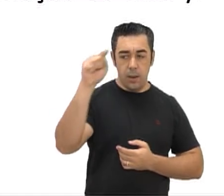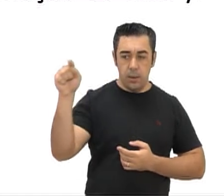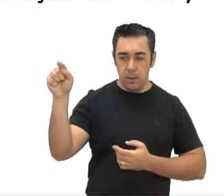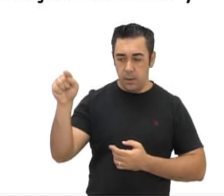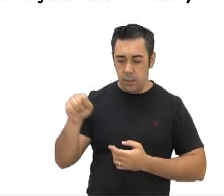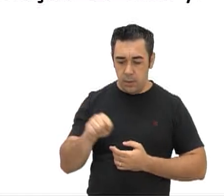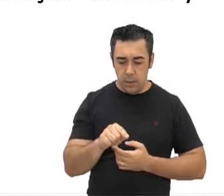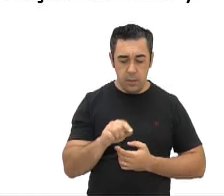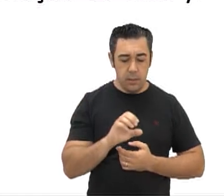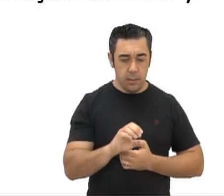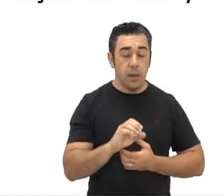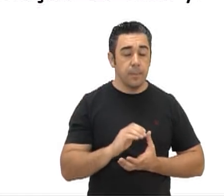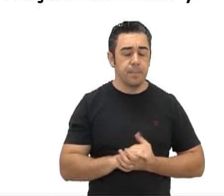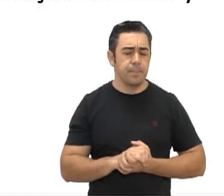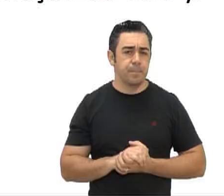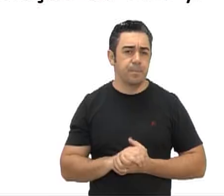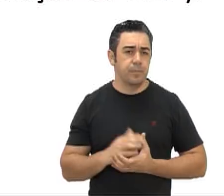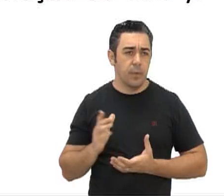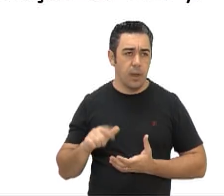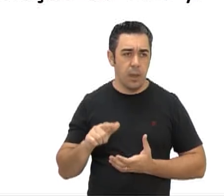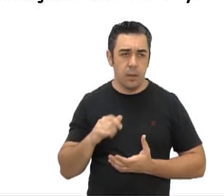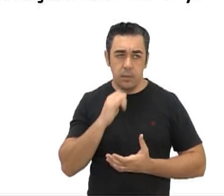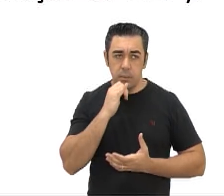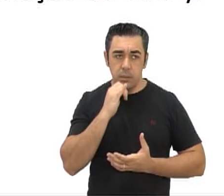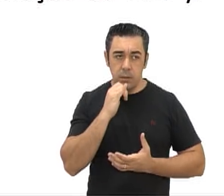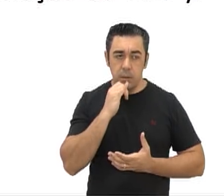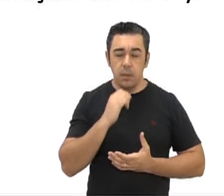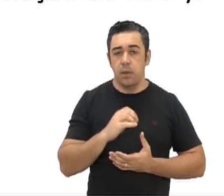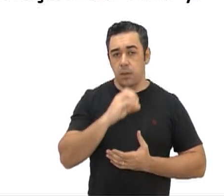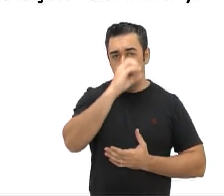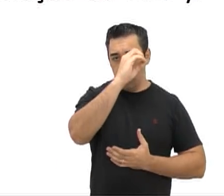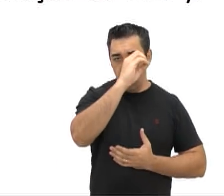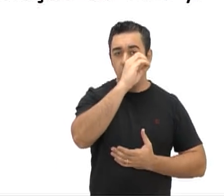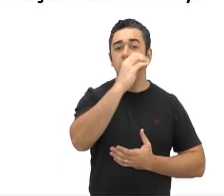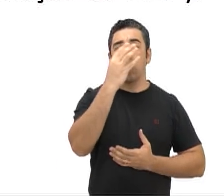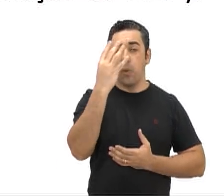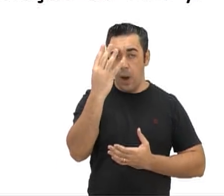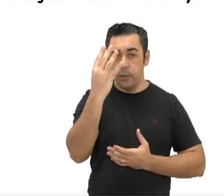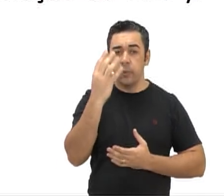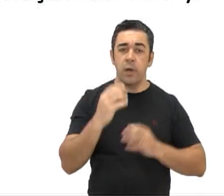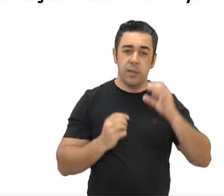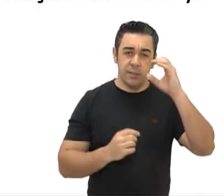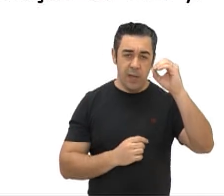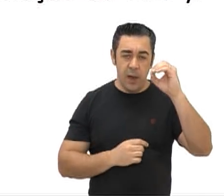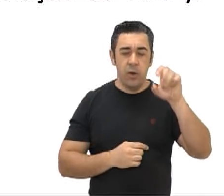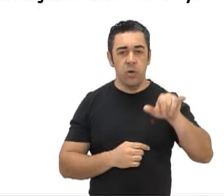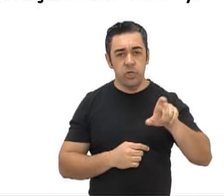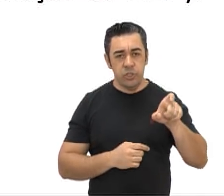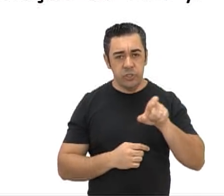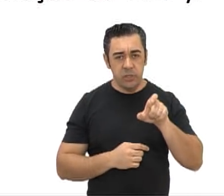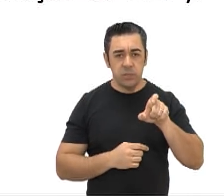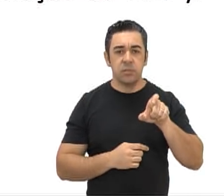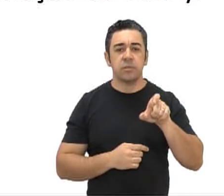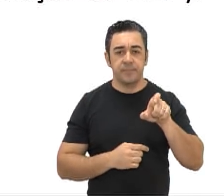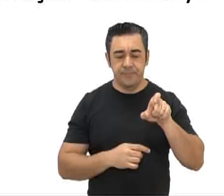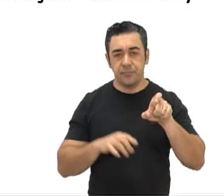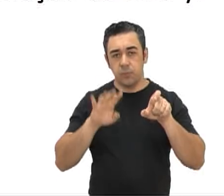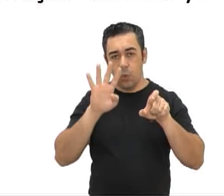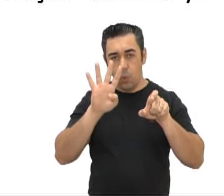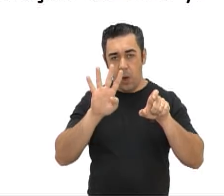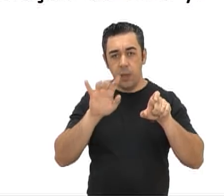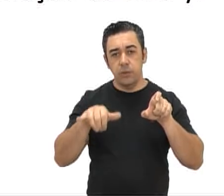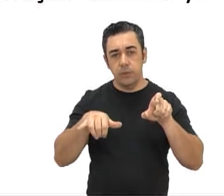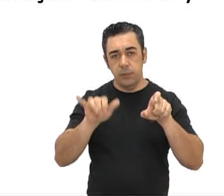C. E as coordenadas fica do ponto A, 0 e 4, 0 com relação ao